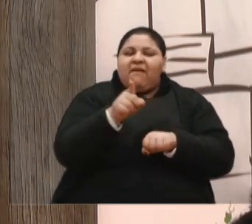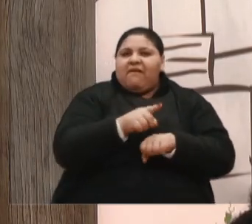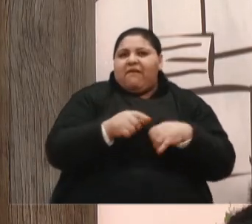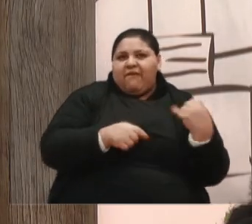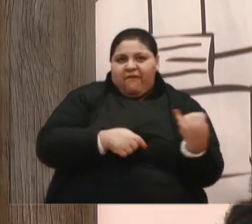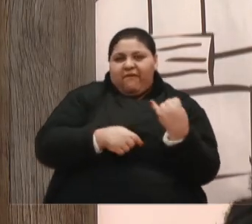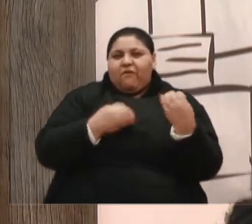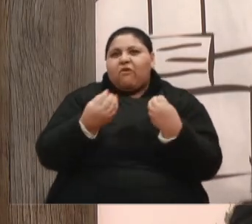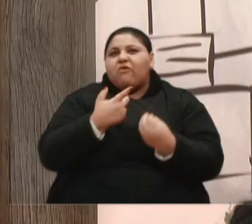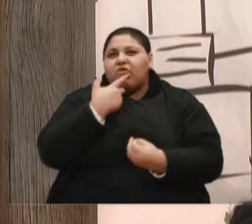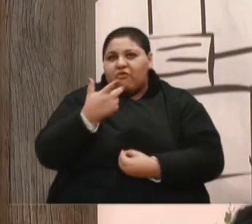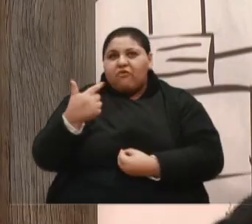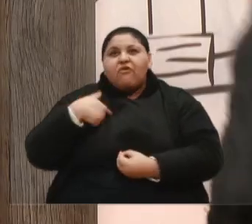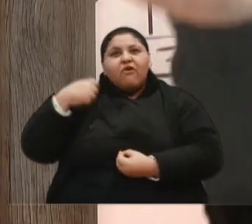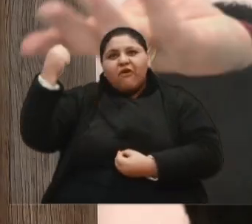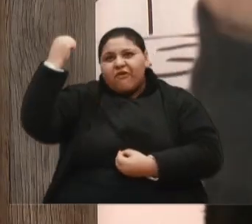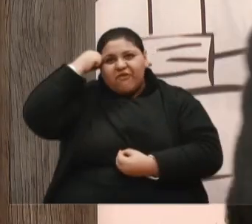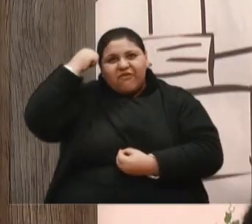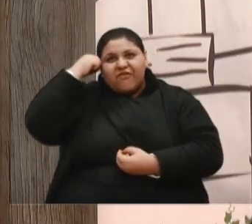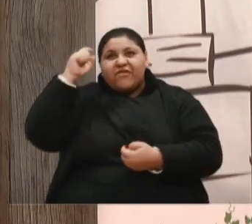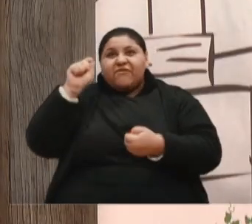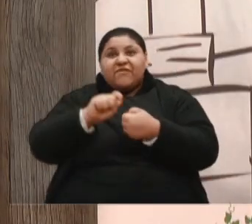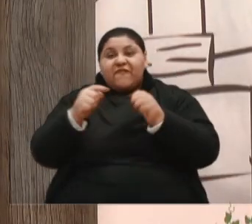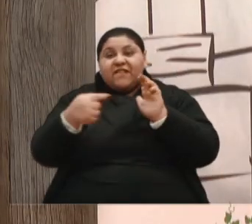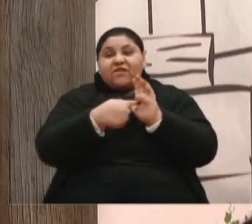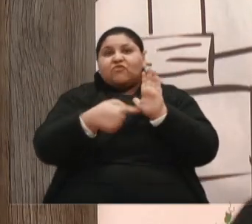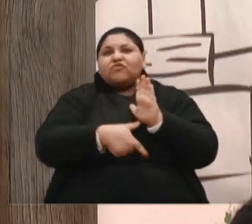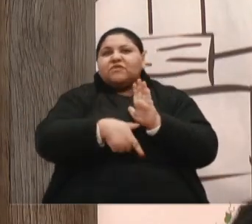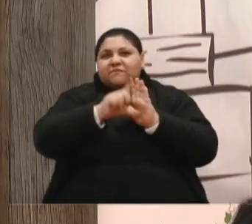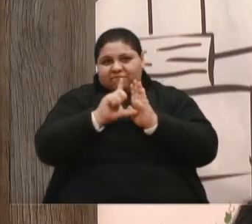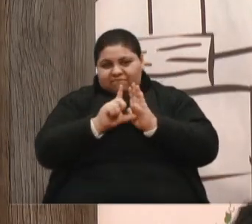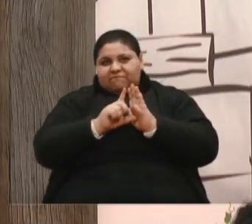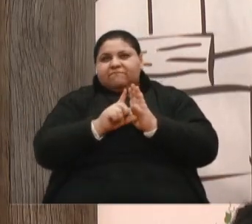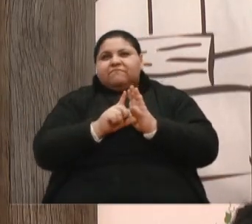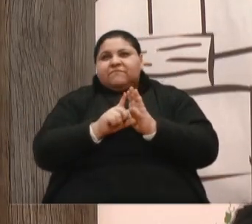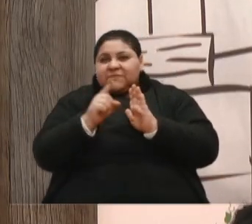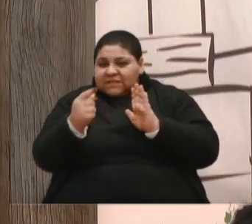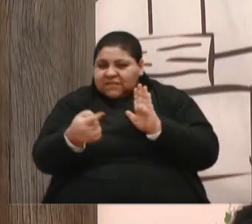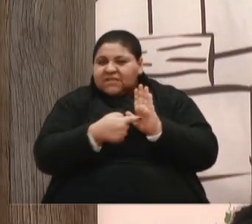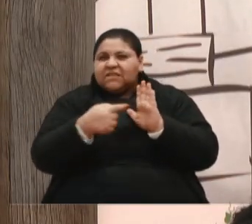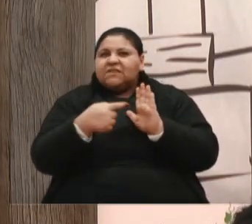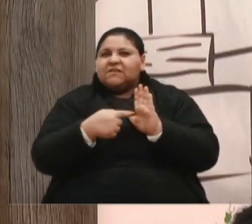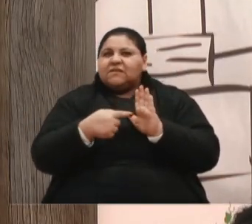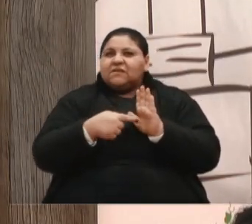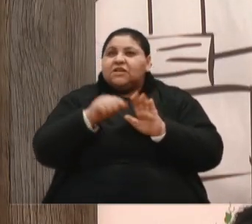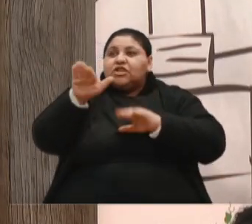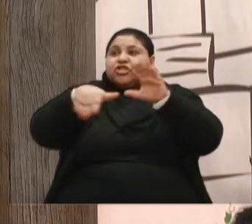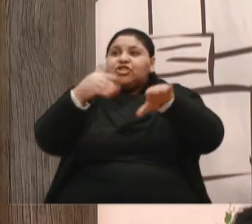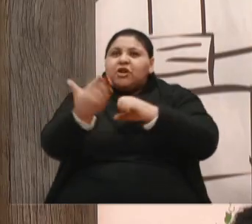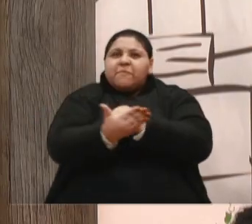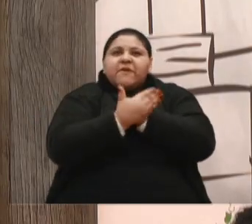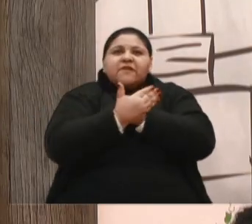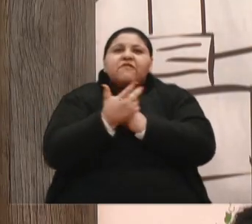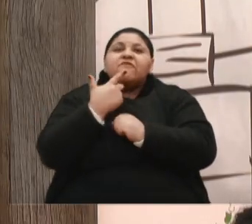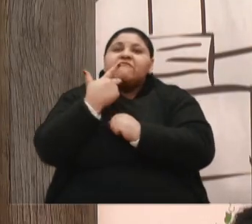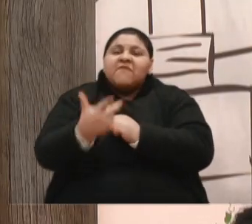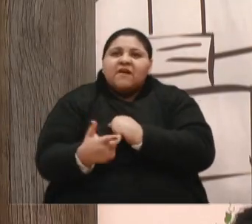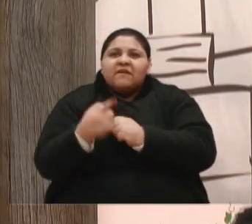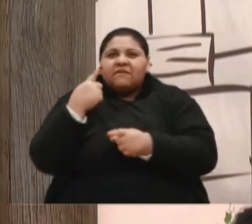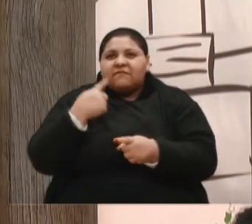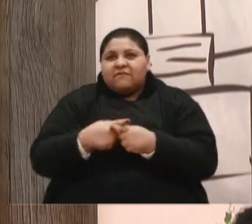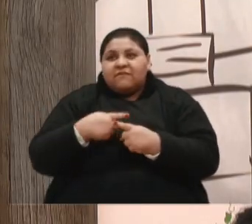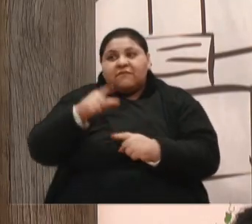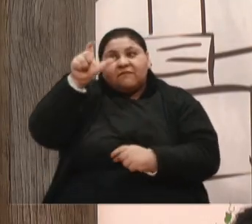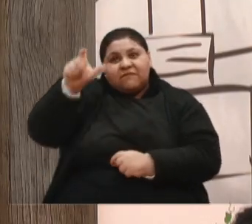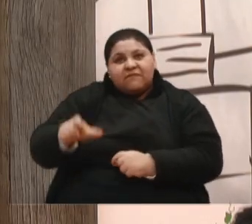cessar isso, é importante. Como eu te falei, eu me arrependo de não ter feito, tá? Então, assim, denunciem, busquem ajuda, falem